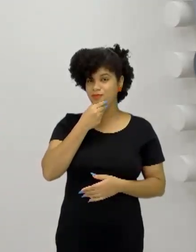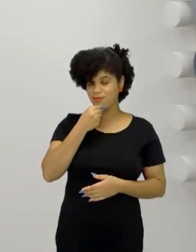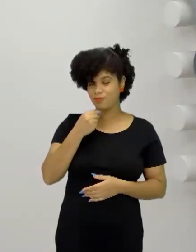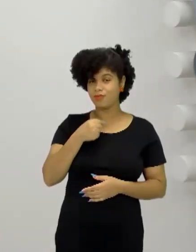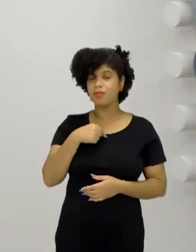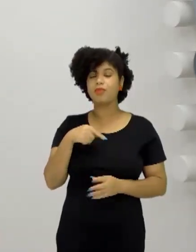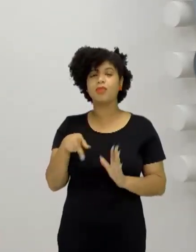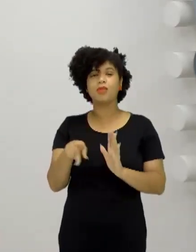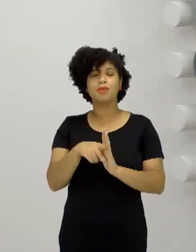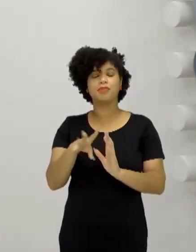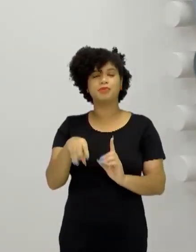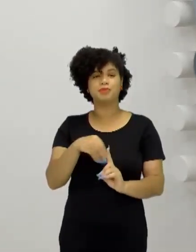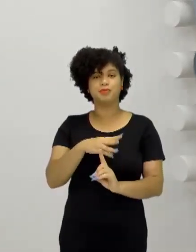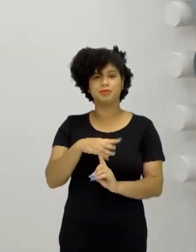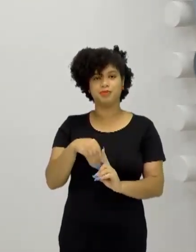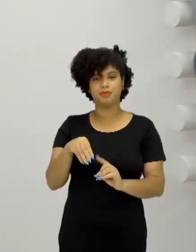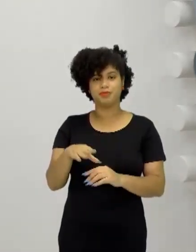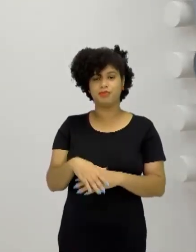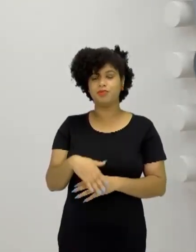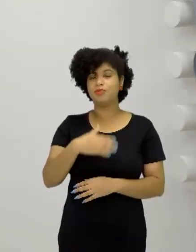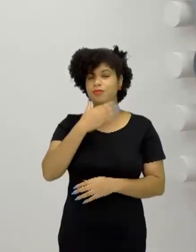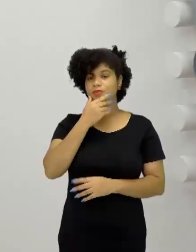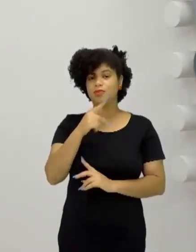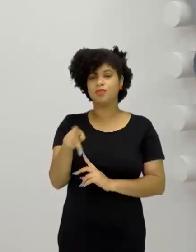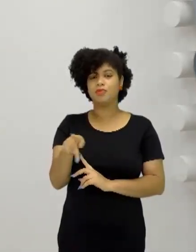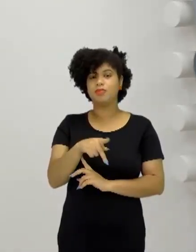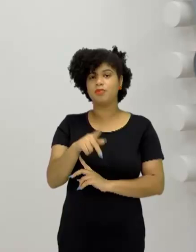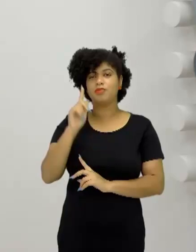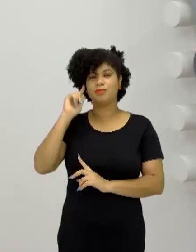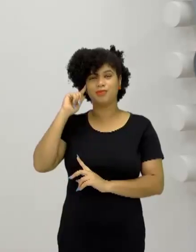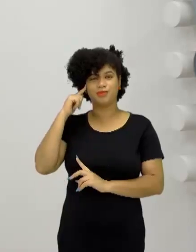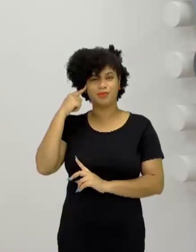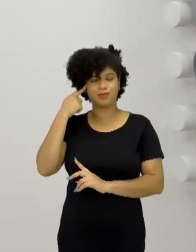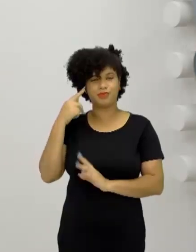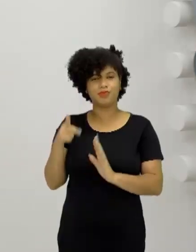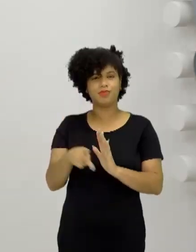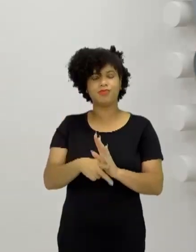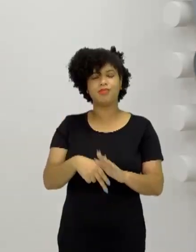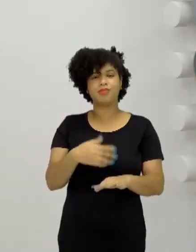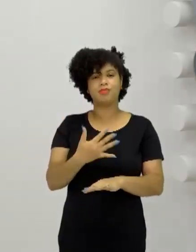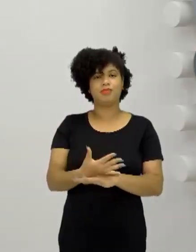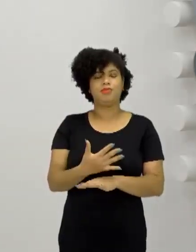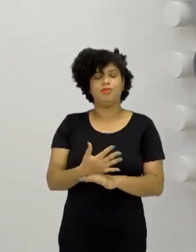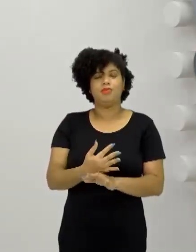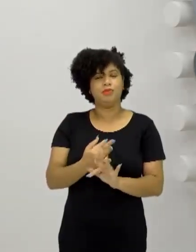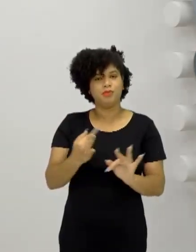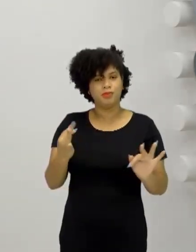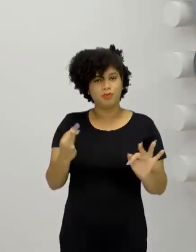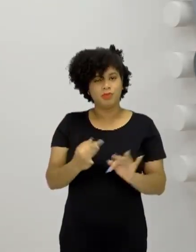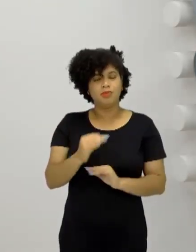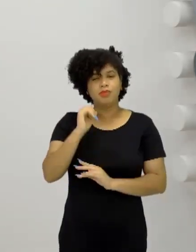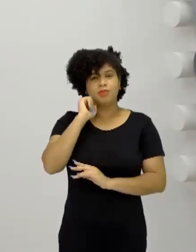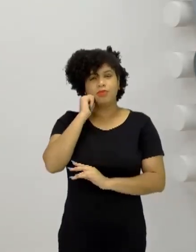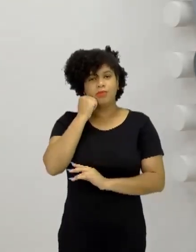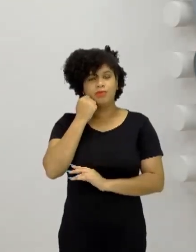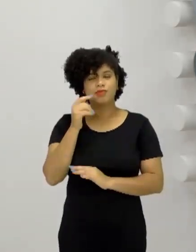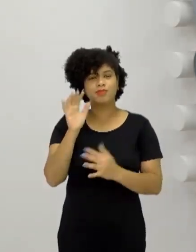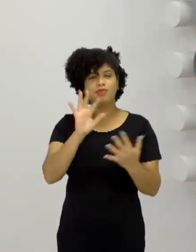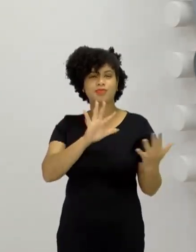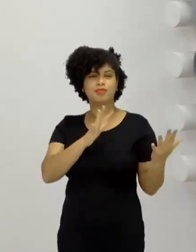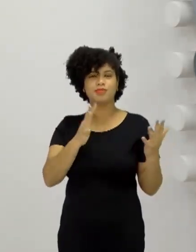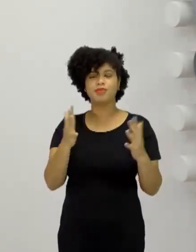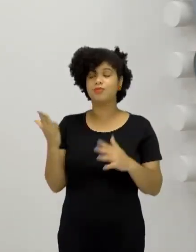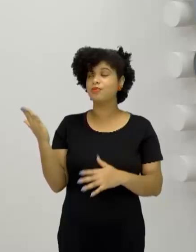camarada nosso, eu chamo o professor de física, de ciências da natureza,